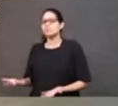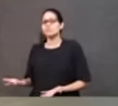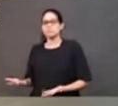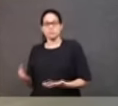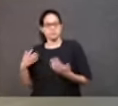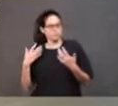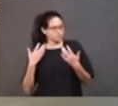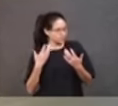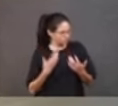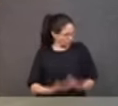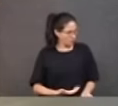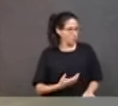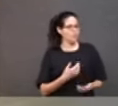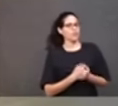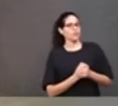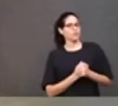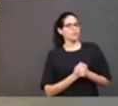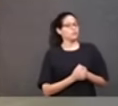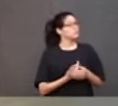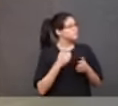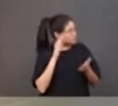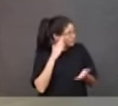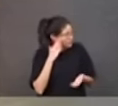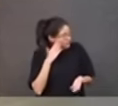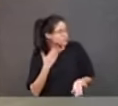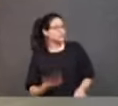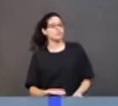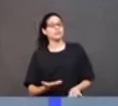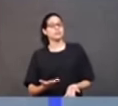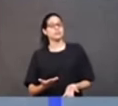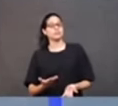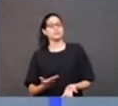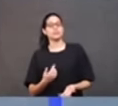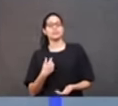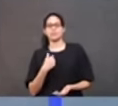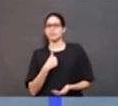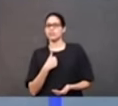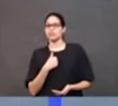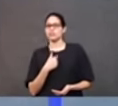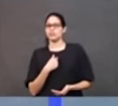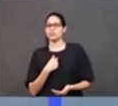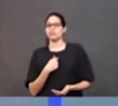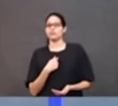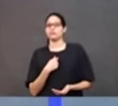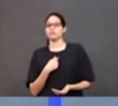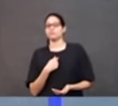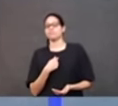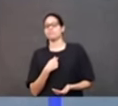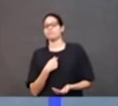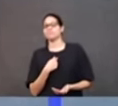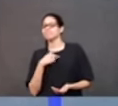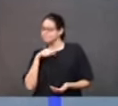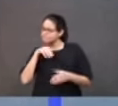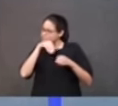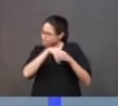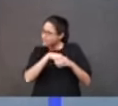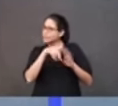Como o senhor sabe, professor Arquimedes, eu participei ativamente de vários desses